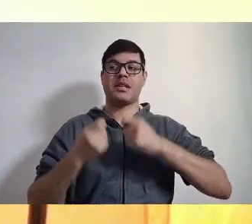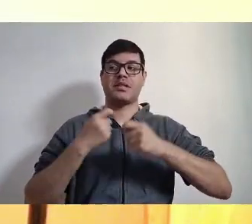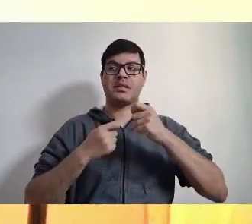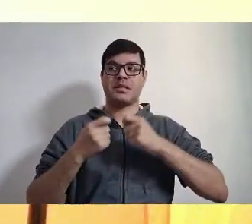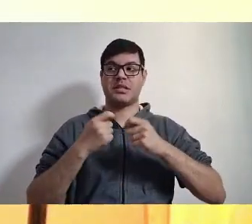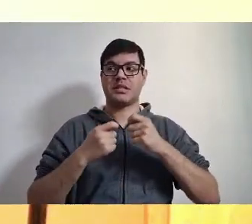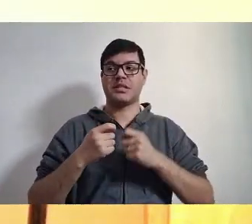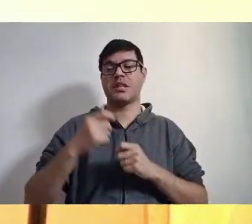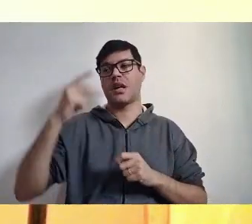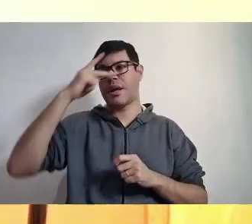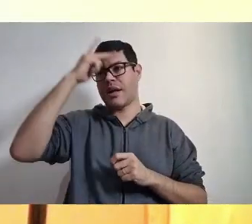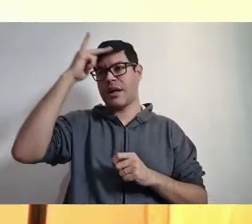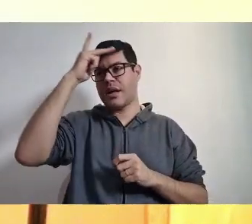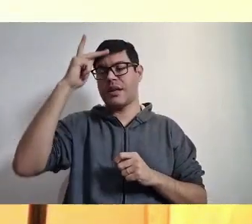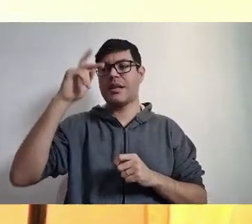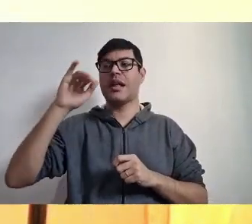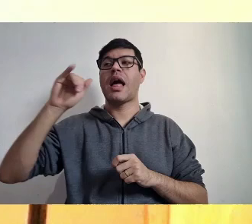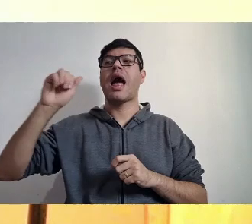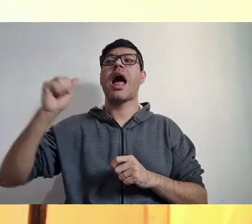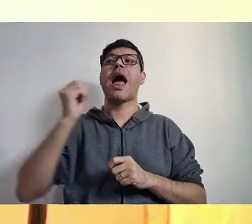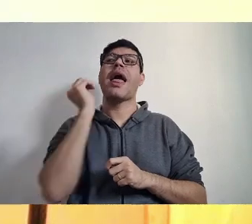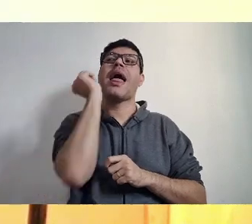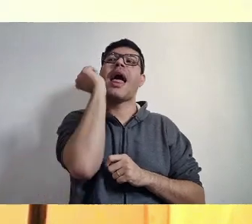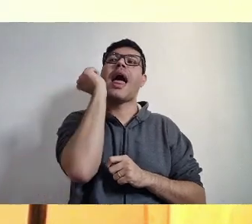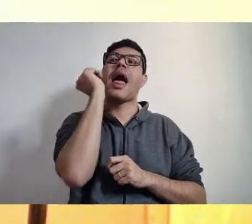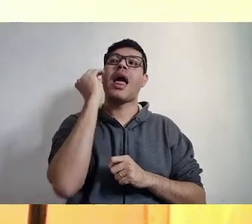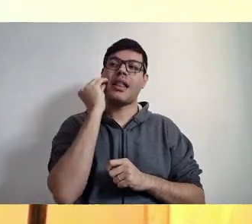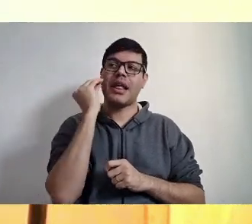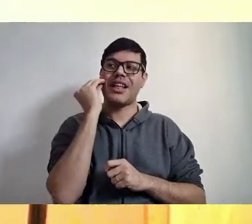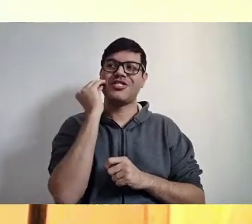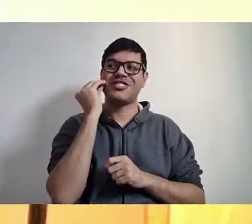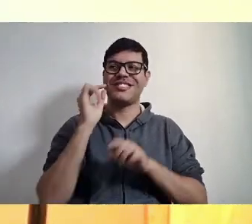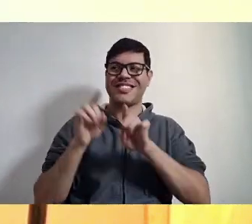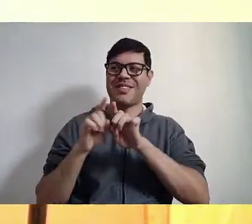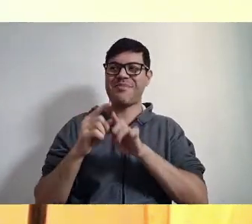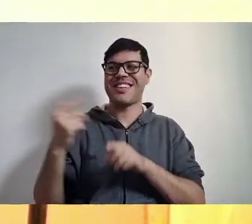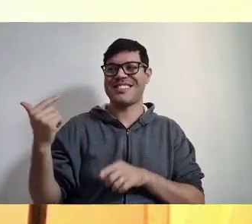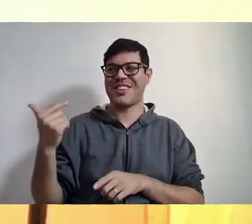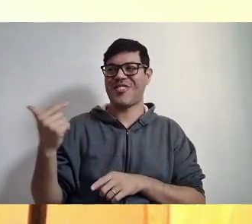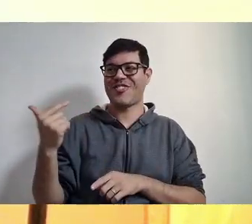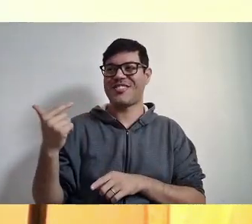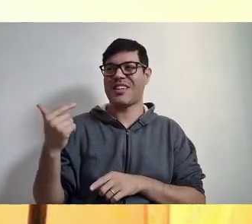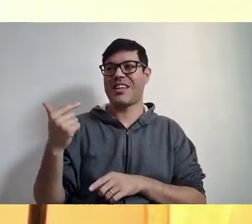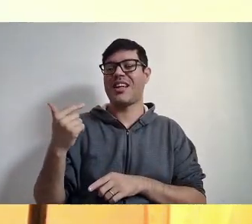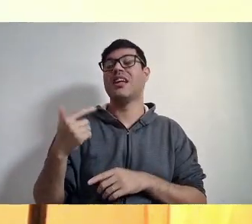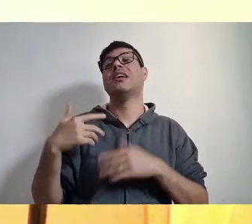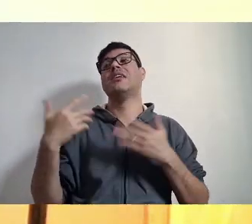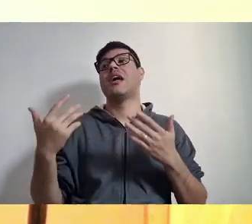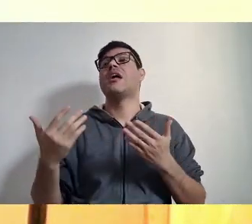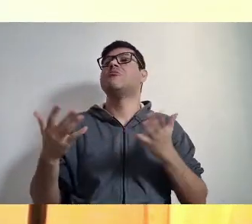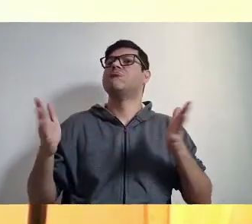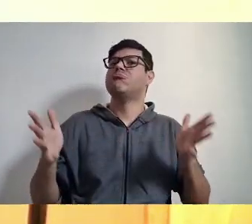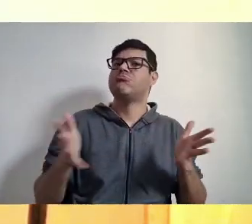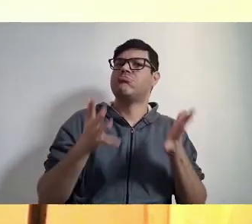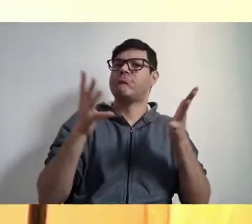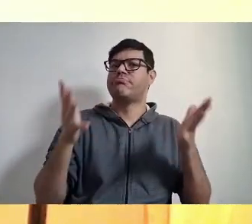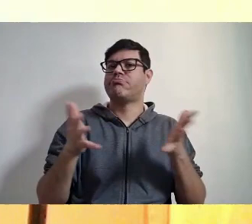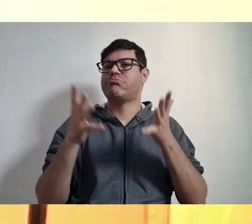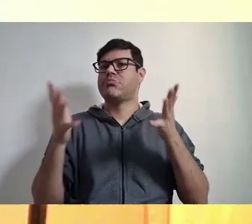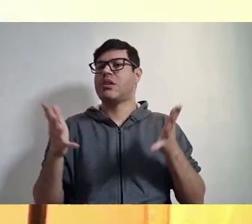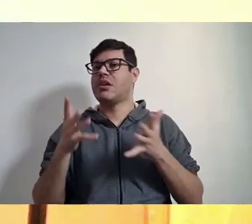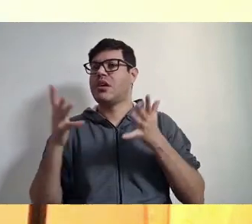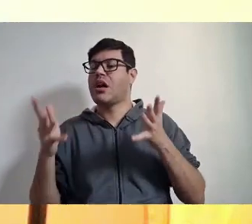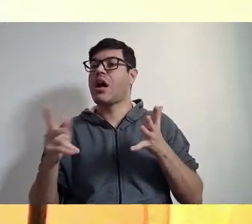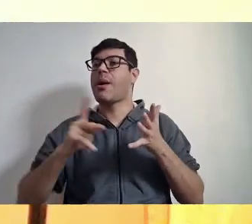Eliseu e a Anete, melhorou muito com os prêmios e tal, Sim, aqueles incentivos. tem. Agora teve prova